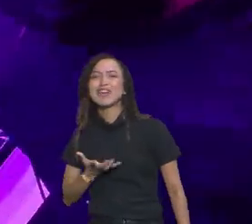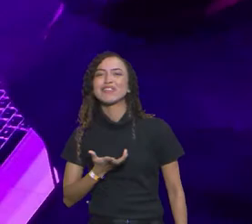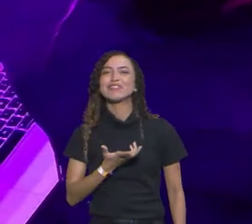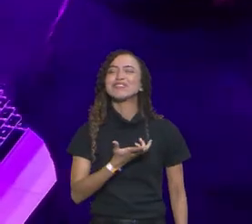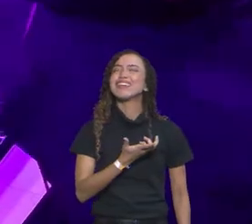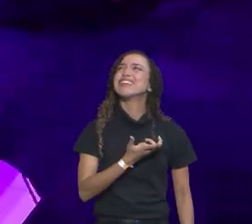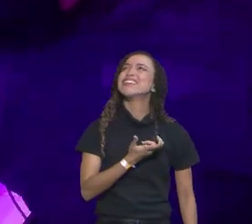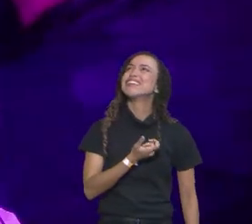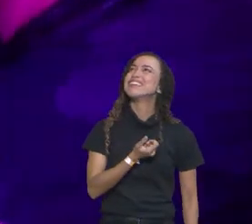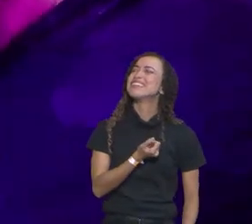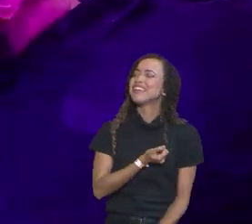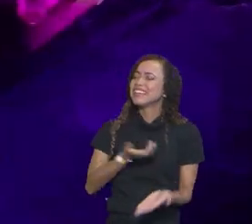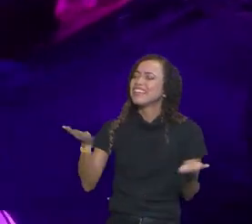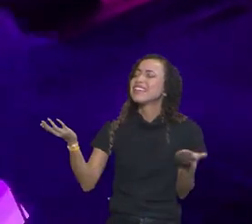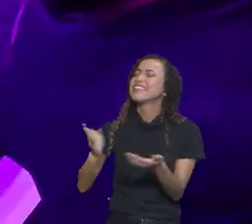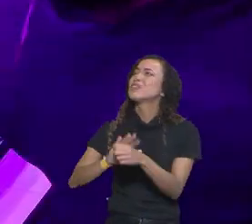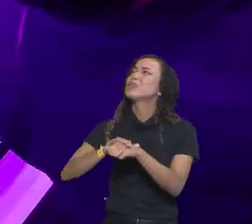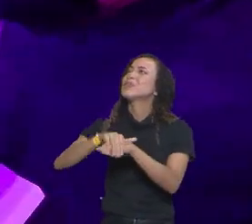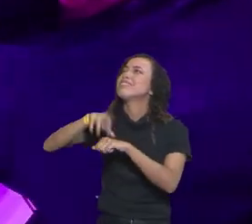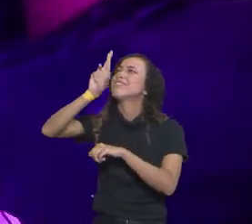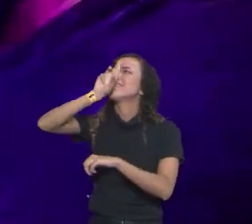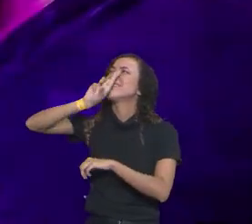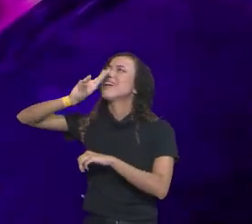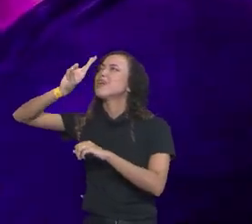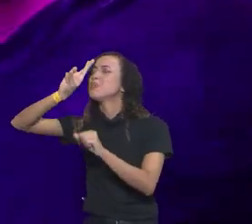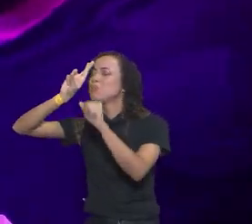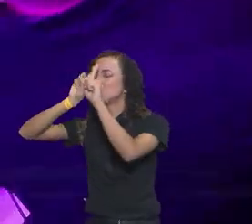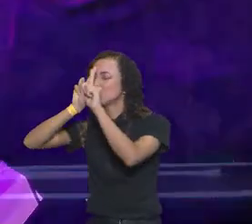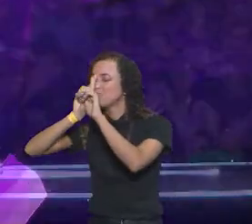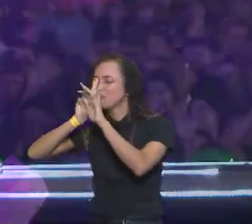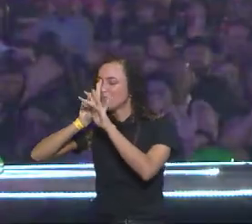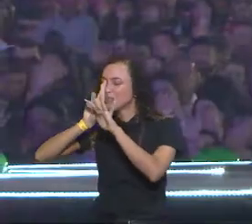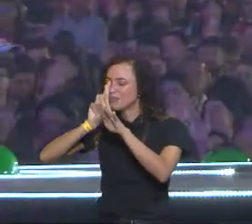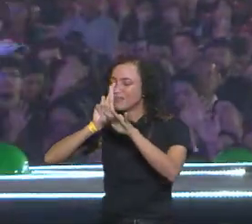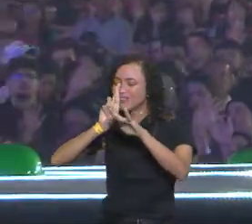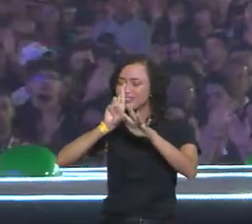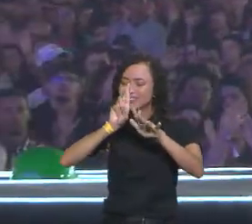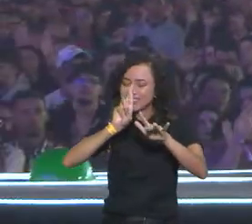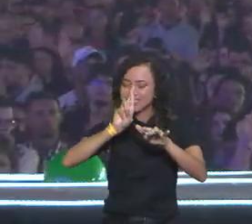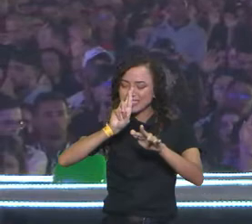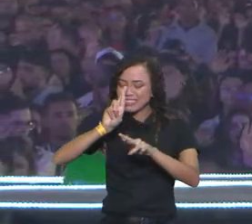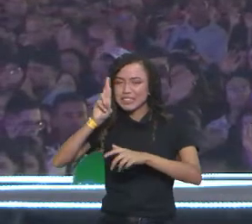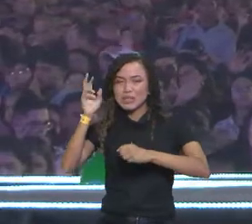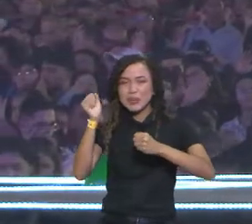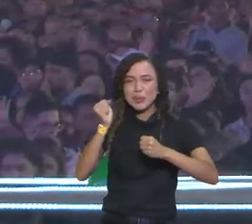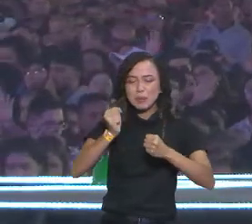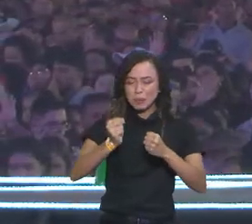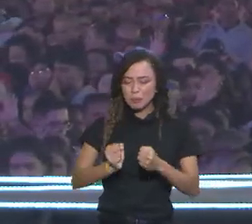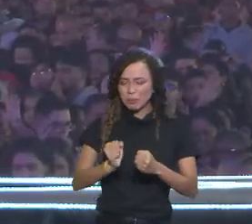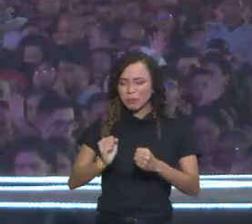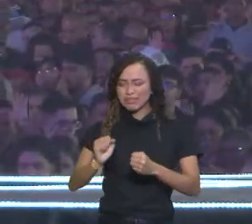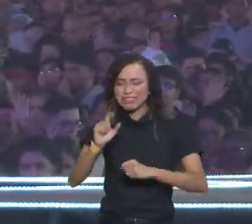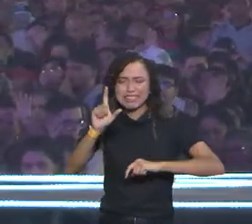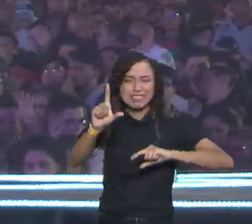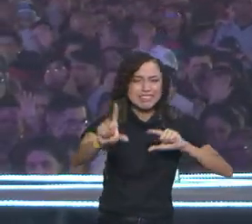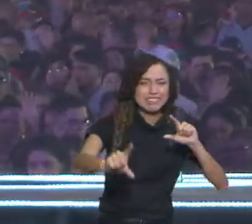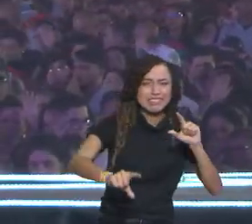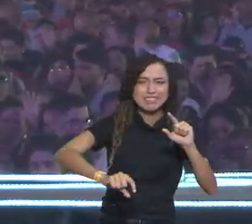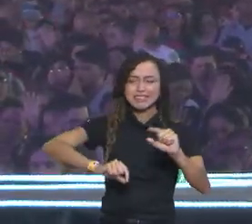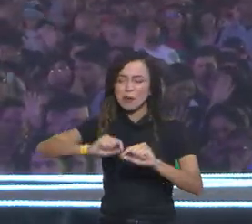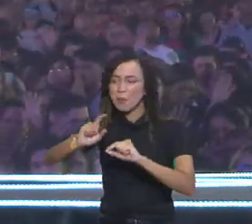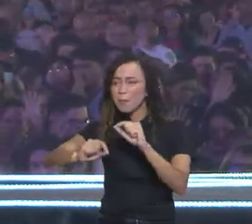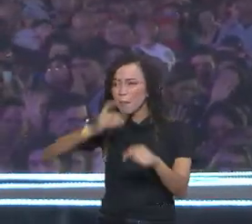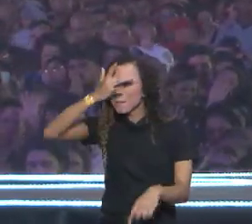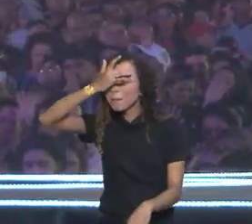salva nessa noite Senhor derrama do teu poder aqui senhor alcança pessoas eu